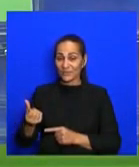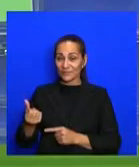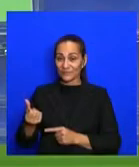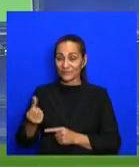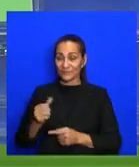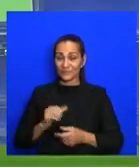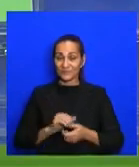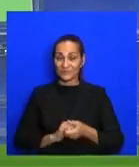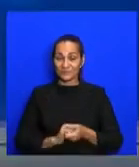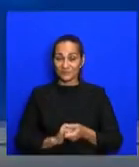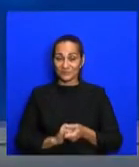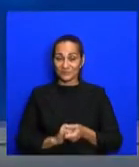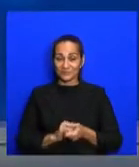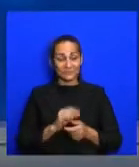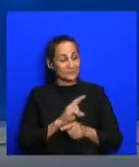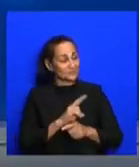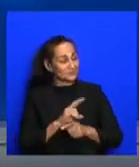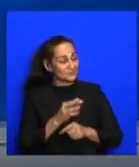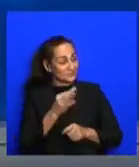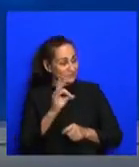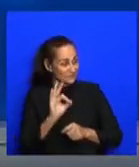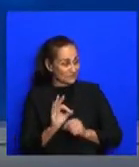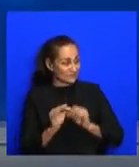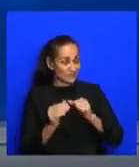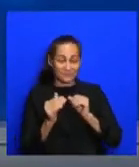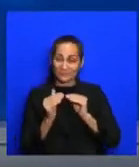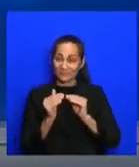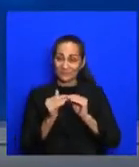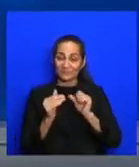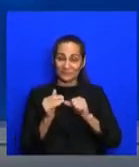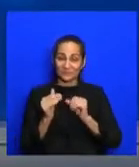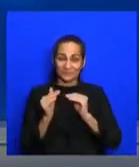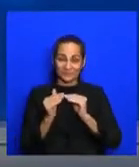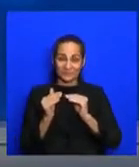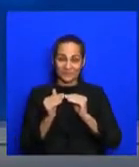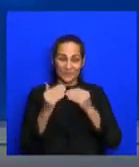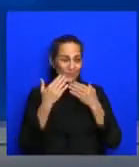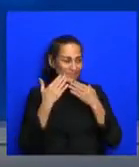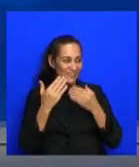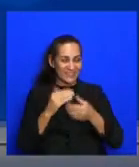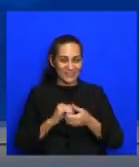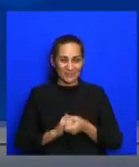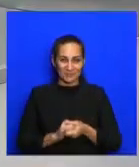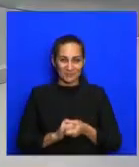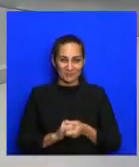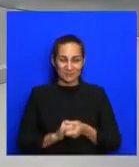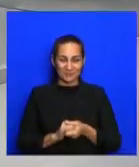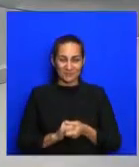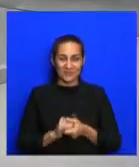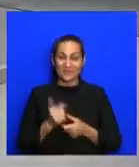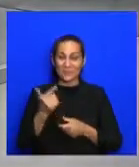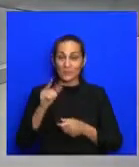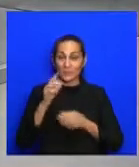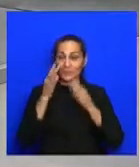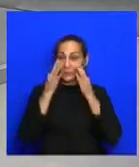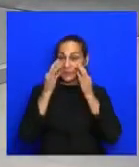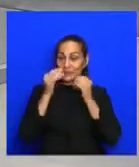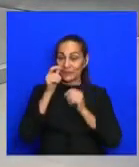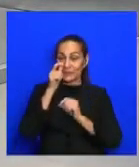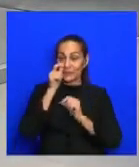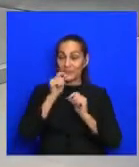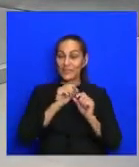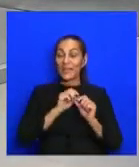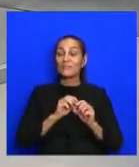e 96. Auditoras, confirmam? Sim, confirmo. Sim, confirmo. Obrigado. Após a apuração,